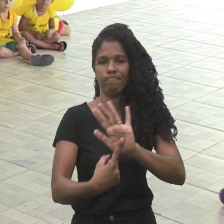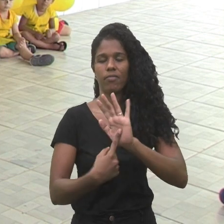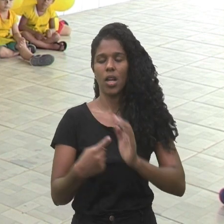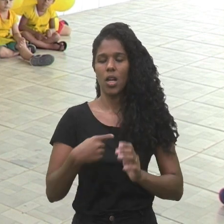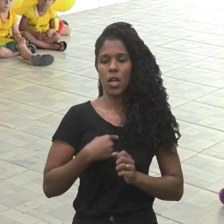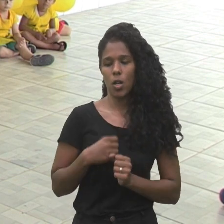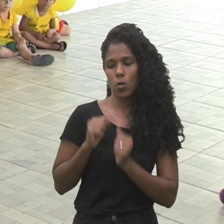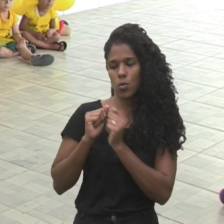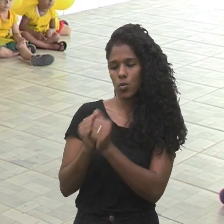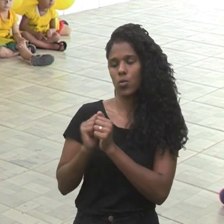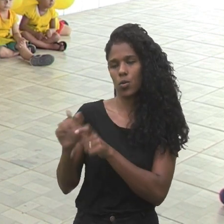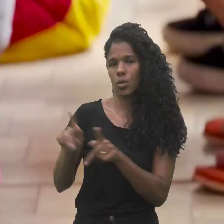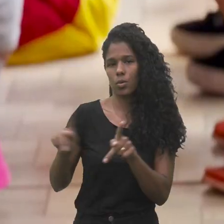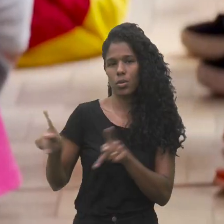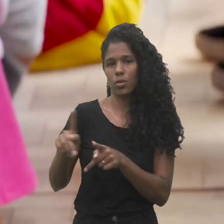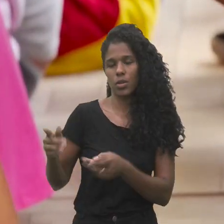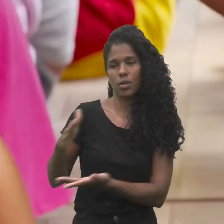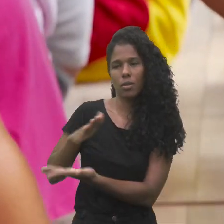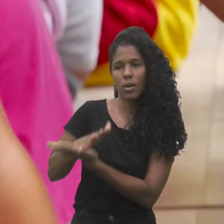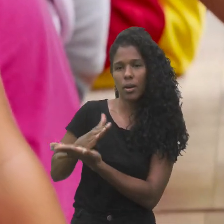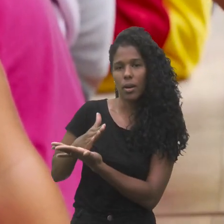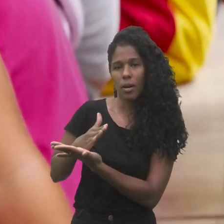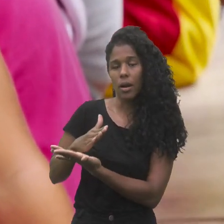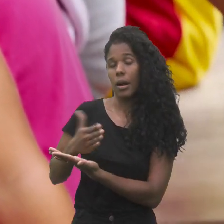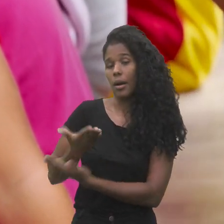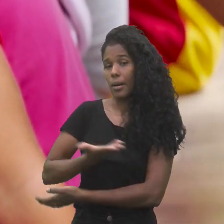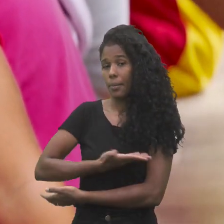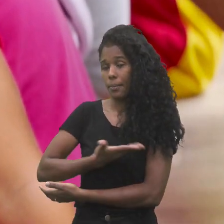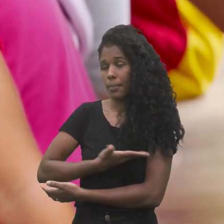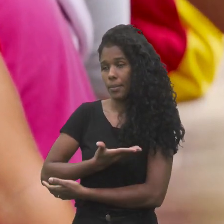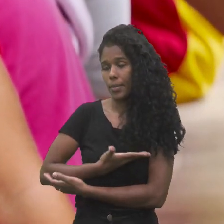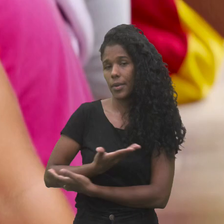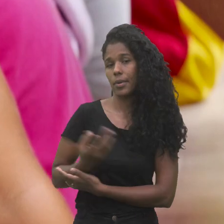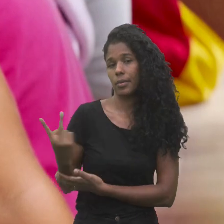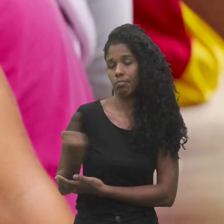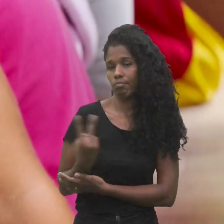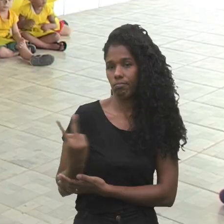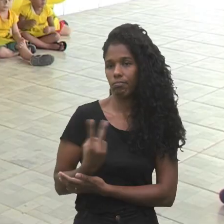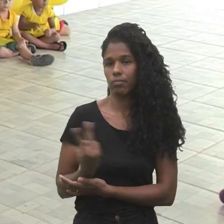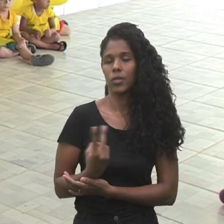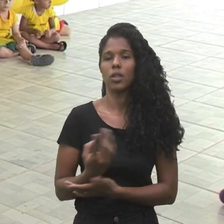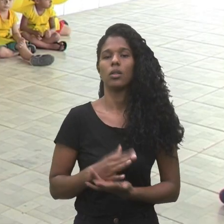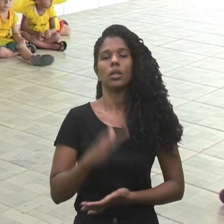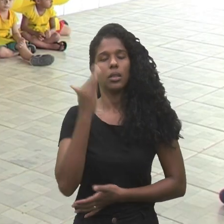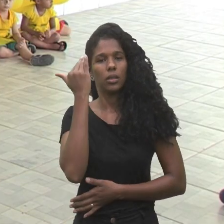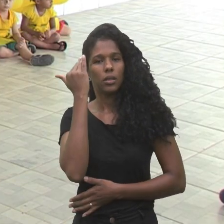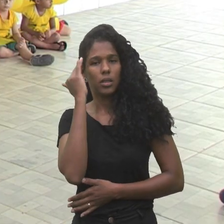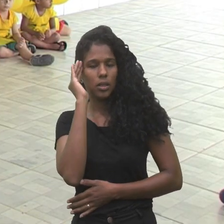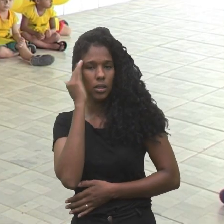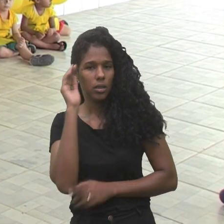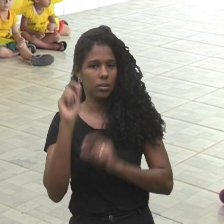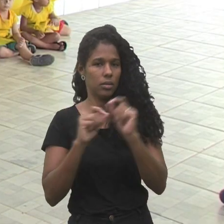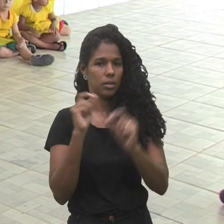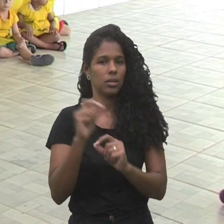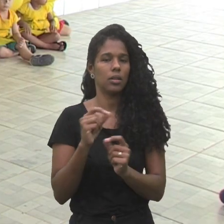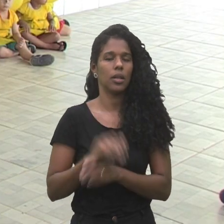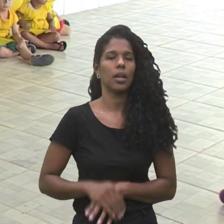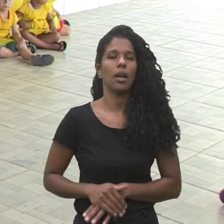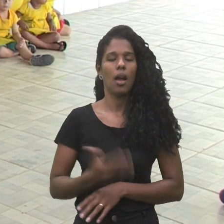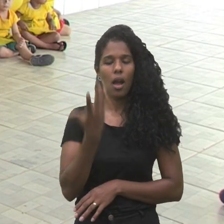Irlanda, entendendo que as turmas de 3 anos estão aí nessa fase de